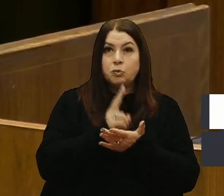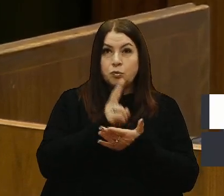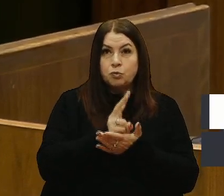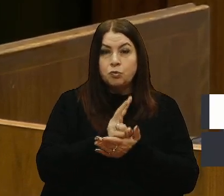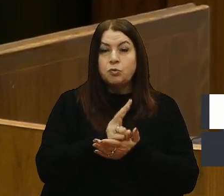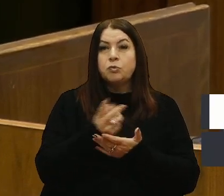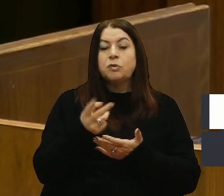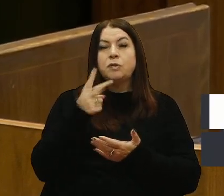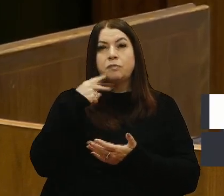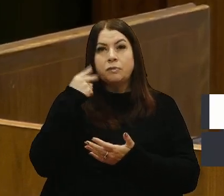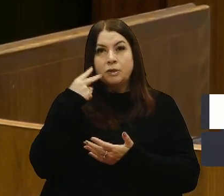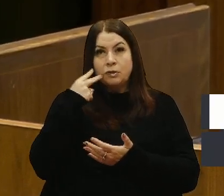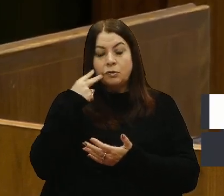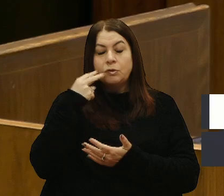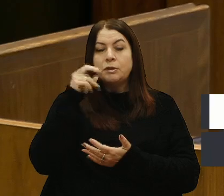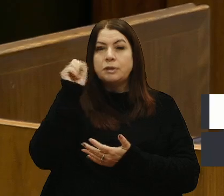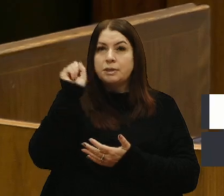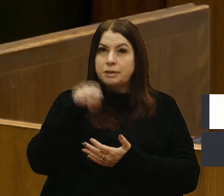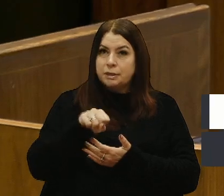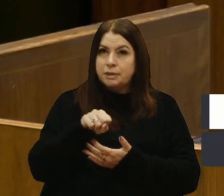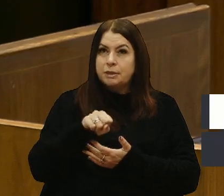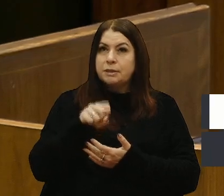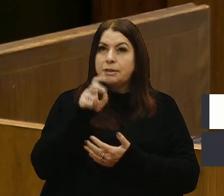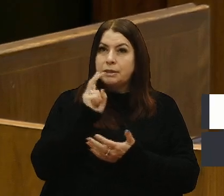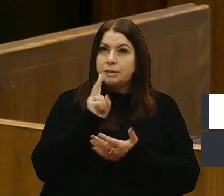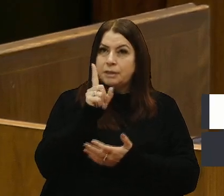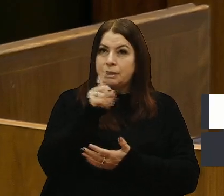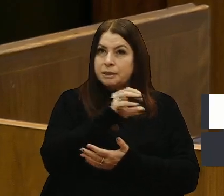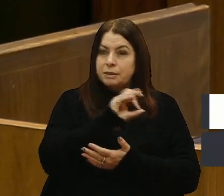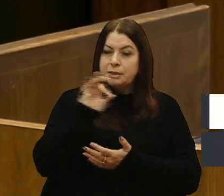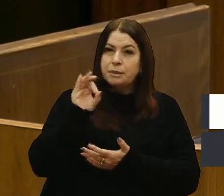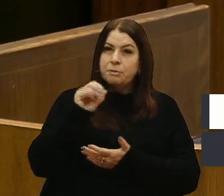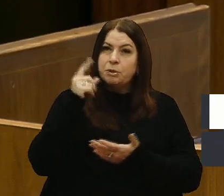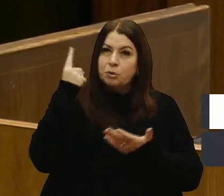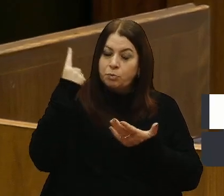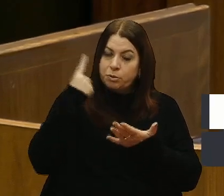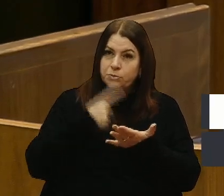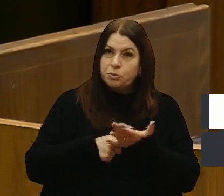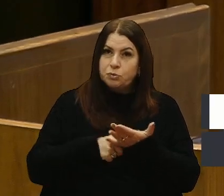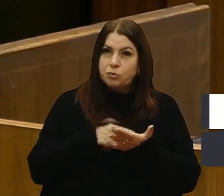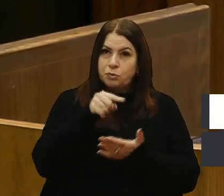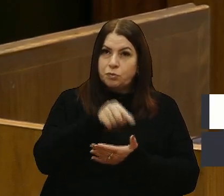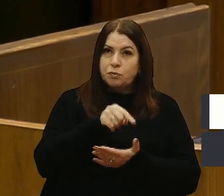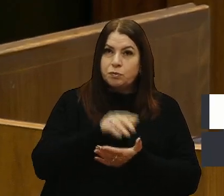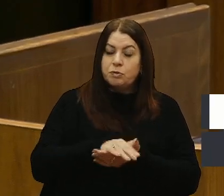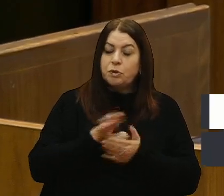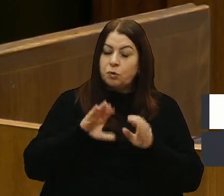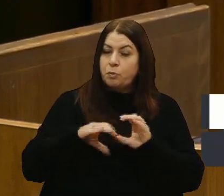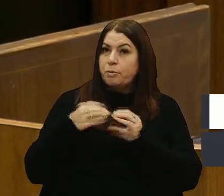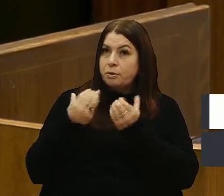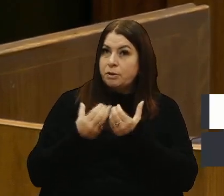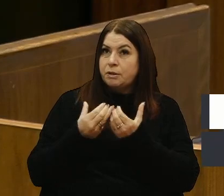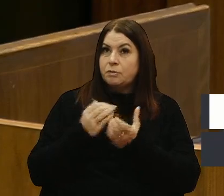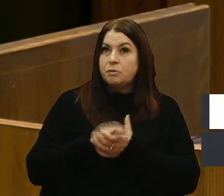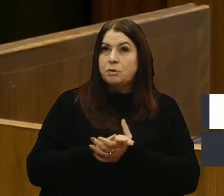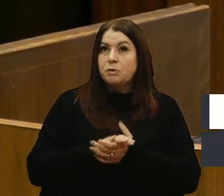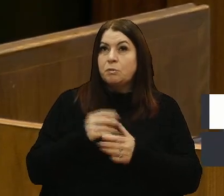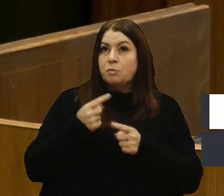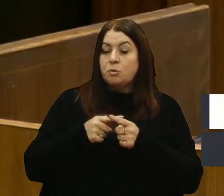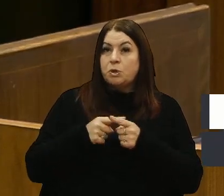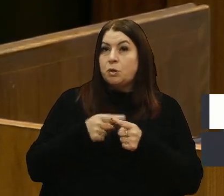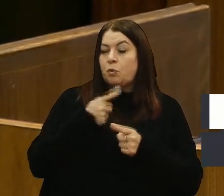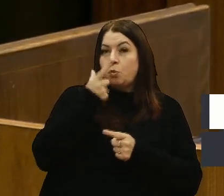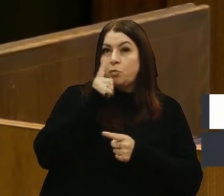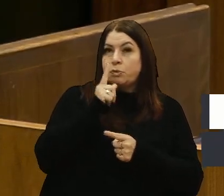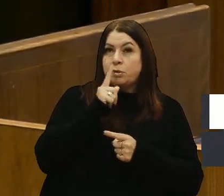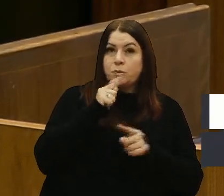E vereador, sim, tem que ser 100% comprometido com a comunidade. Porque eu não